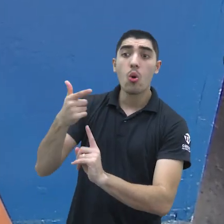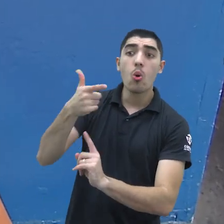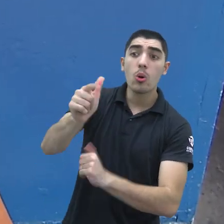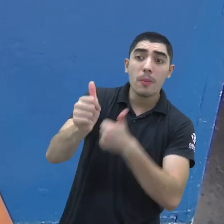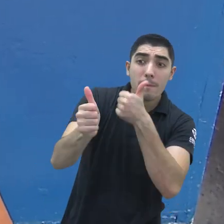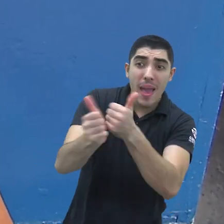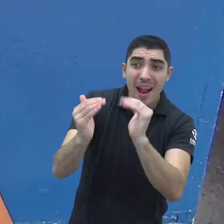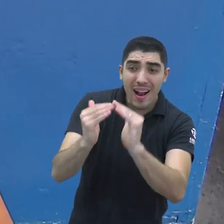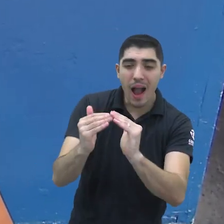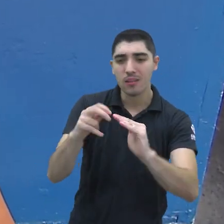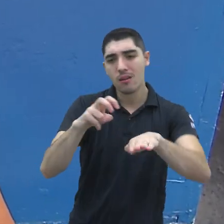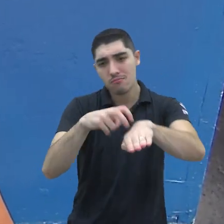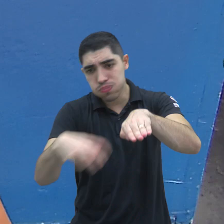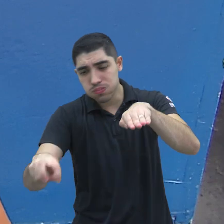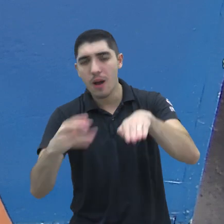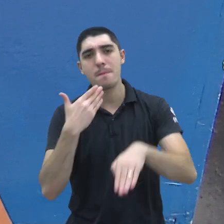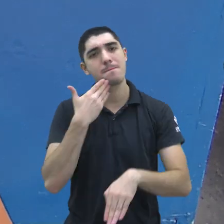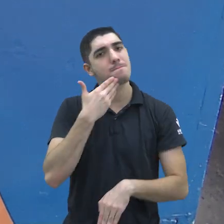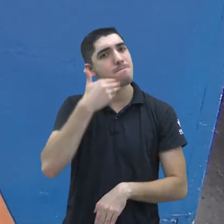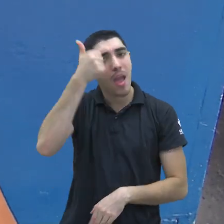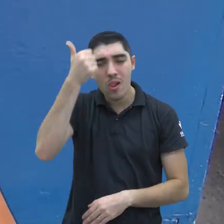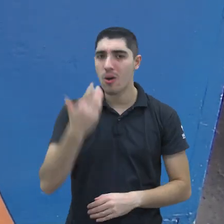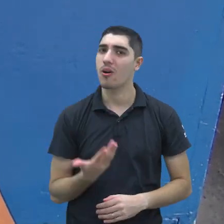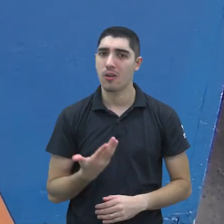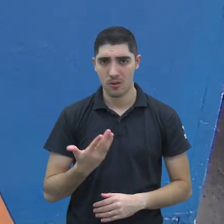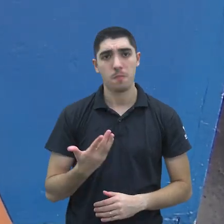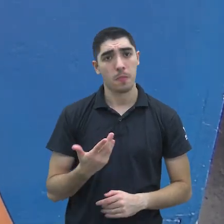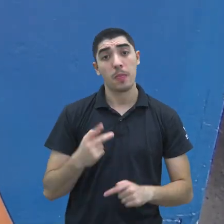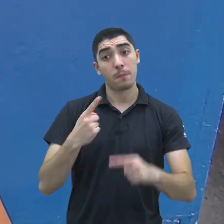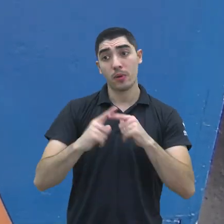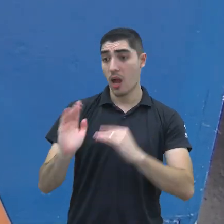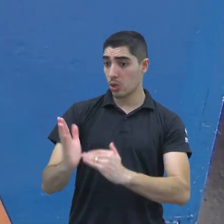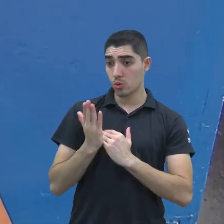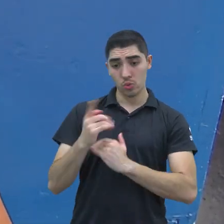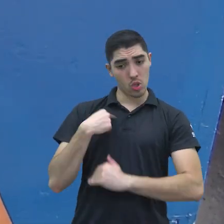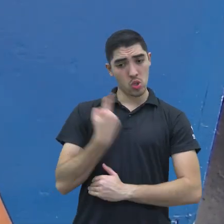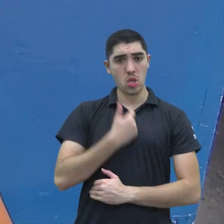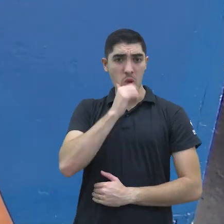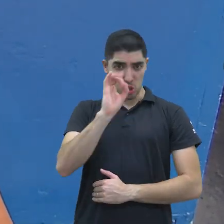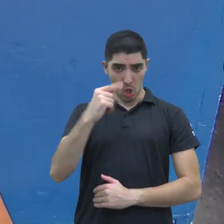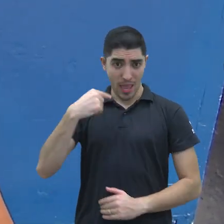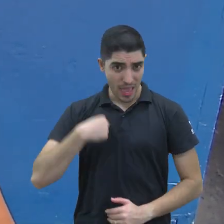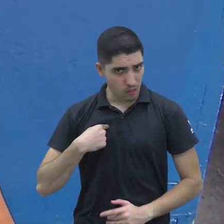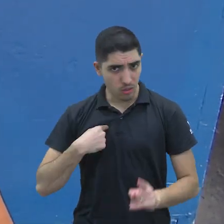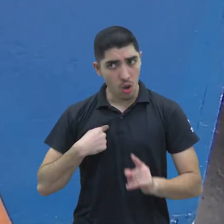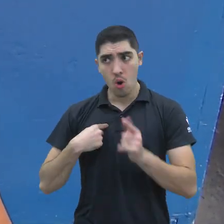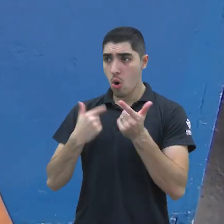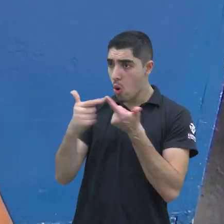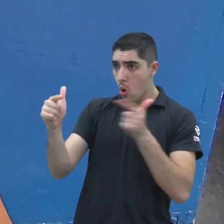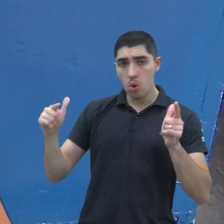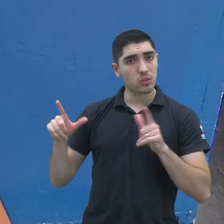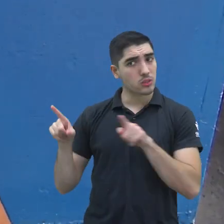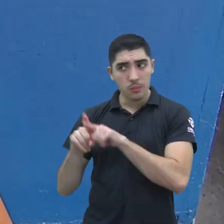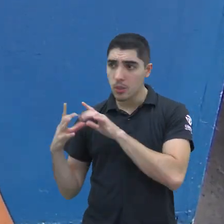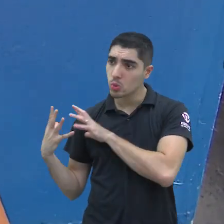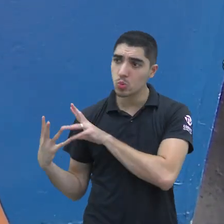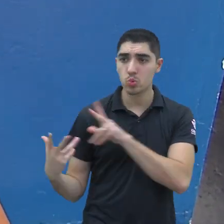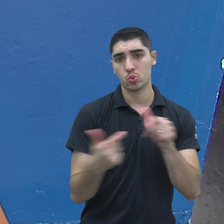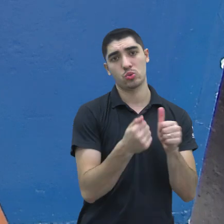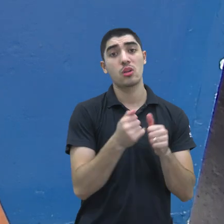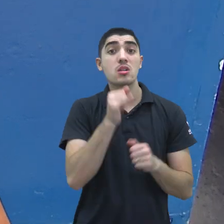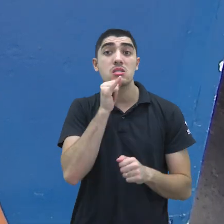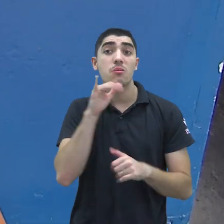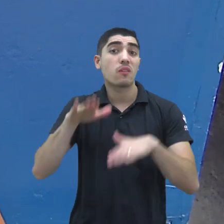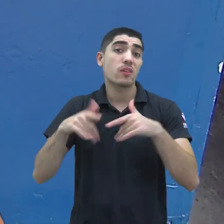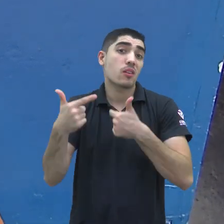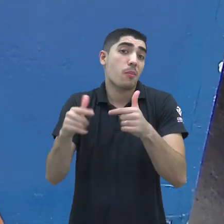descer sem chegar no ponto, Nossa, é muito bom, vai ser muito bom para todas nós mulheres, né? Não é só eu, para